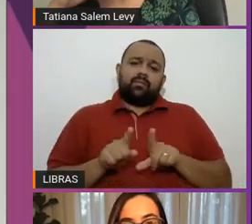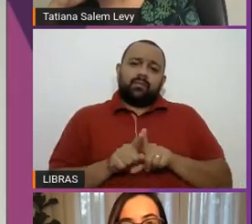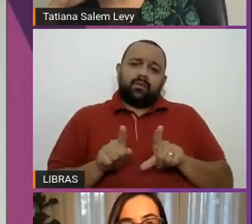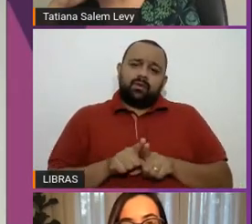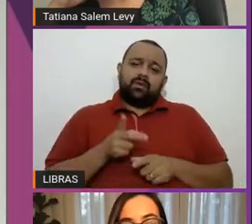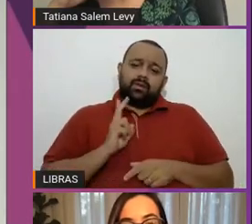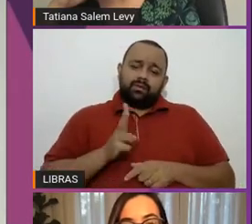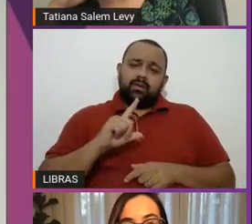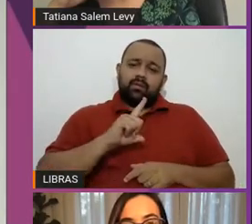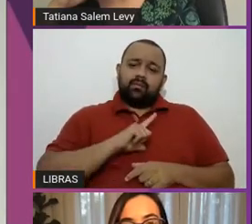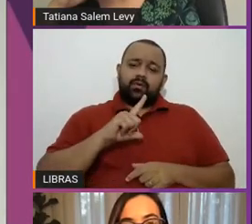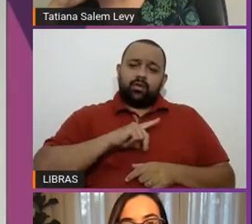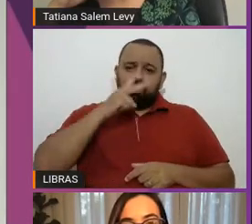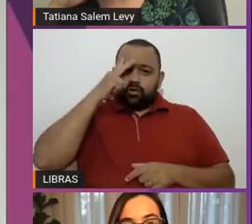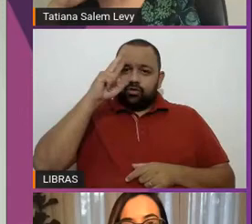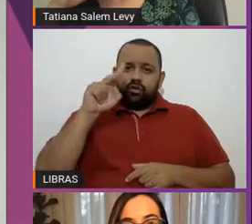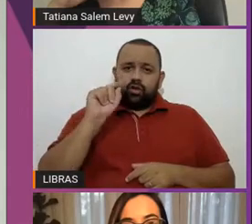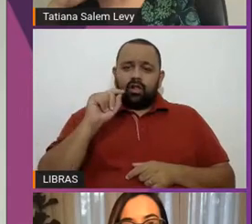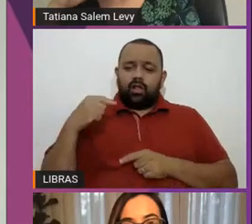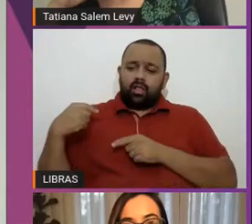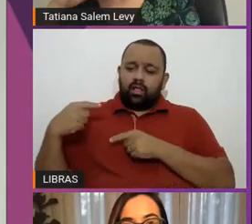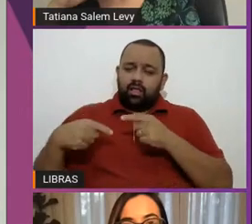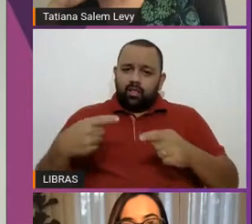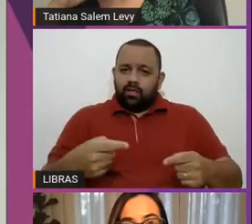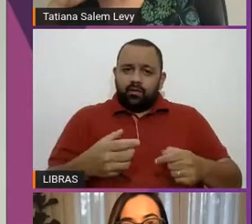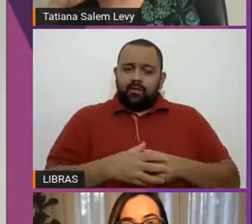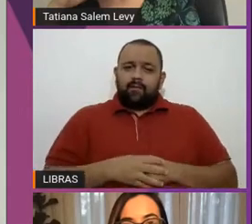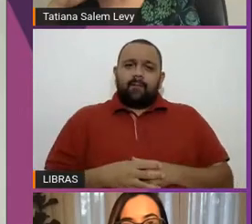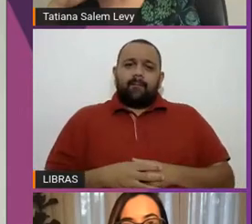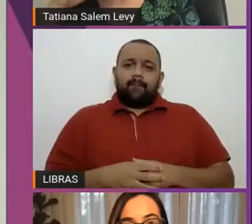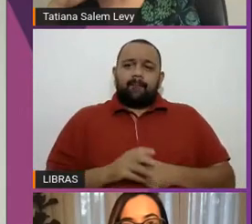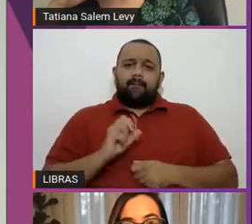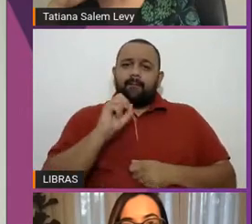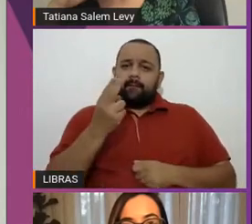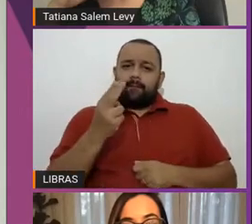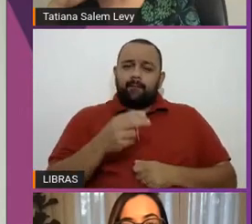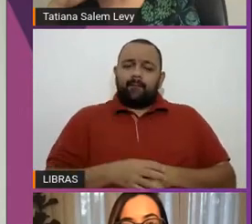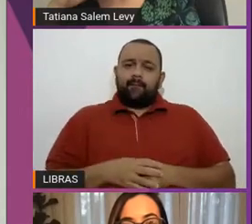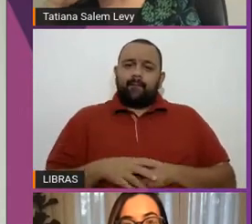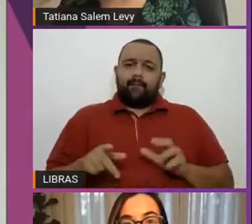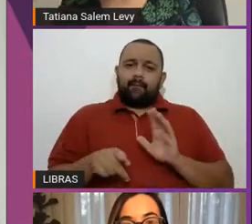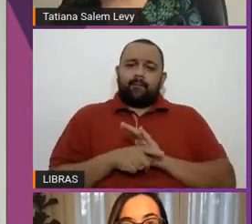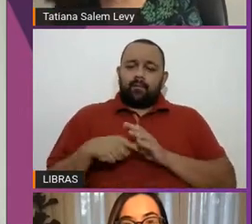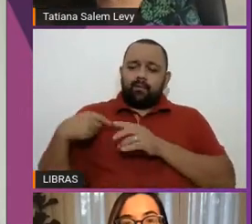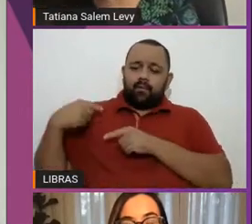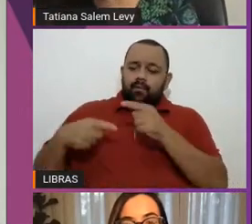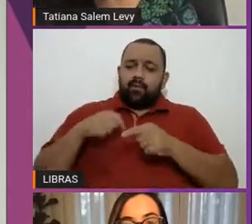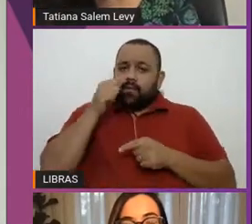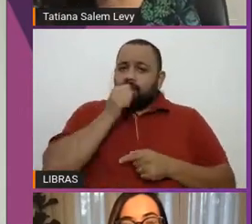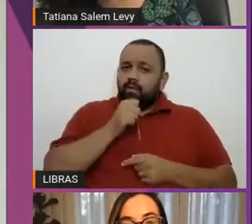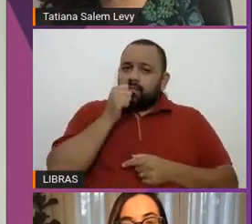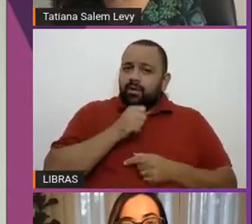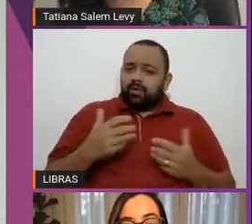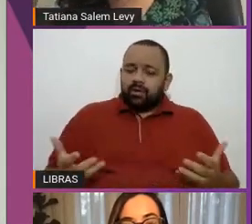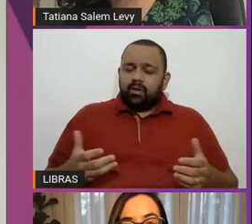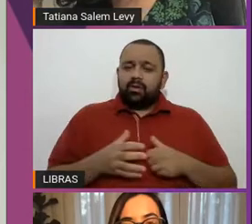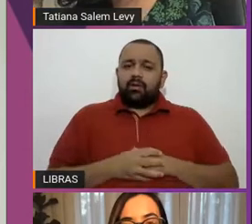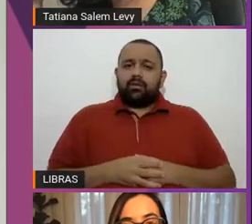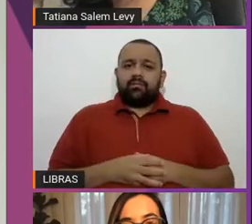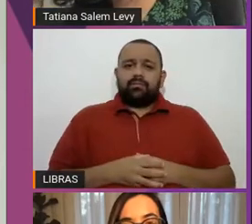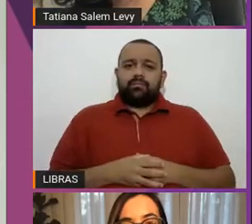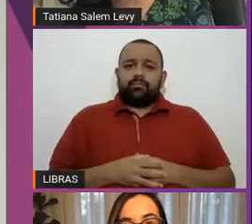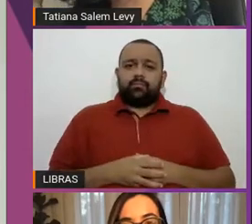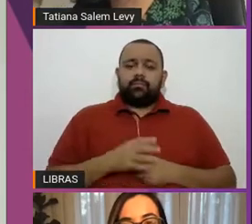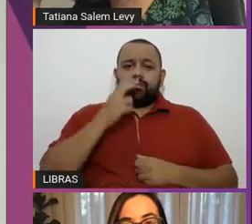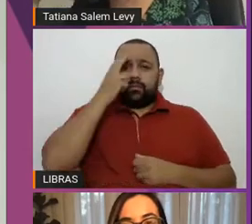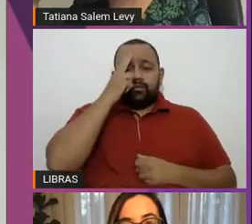vindo sempre uma história de genealogia de hereditariedade feminina acaba vindo Sempre